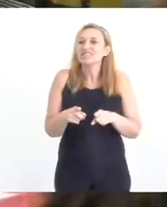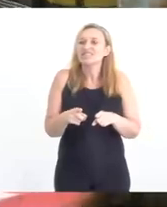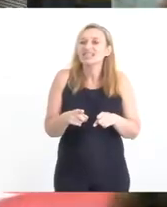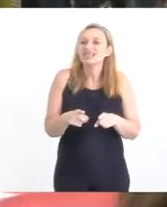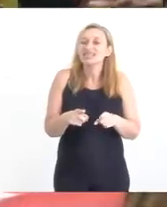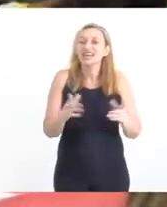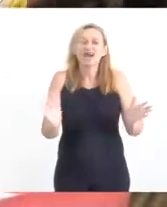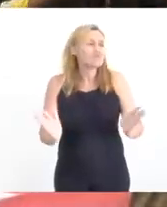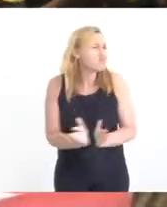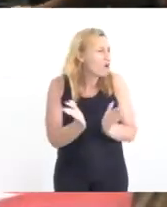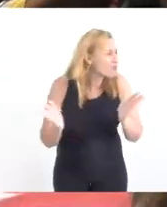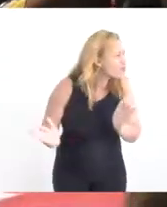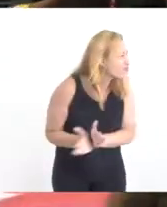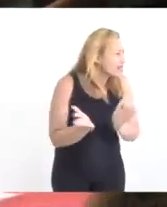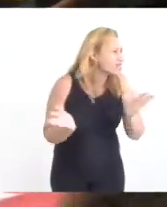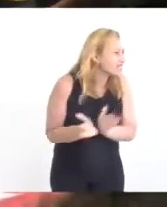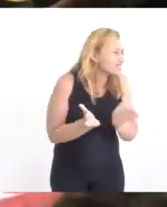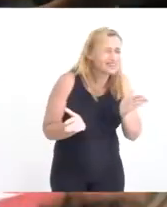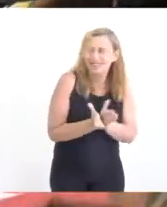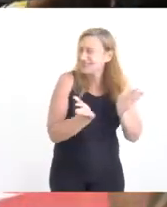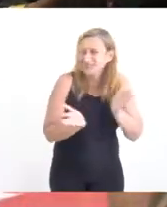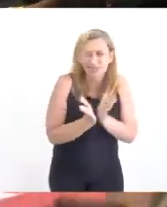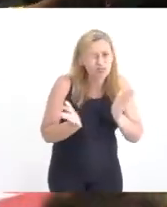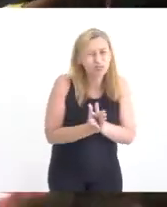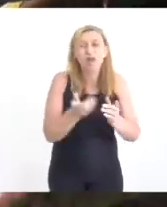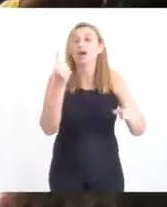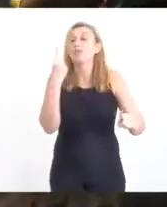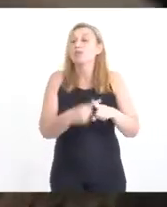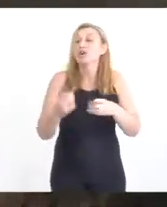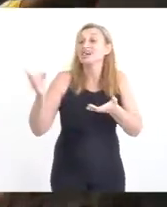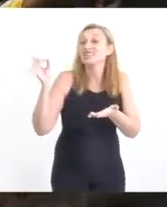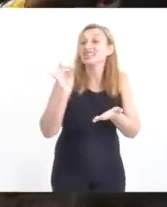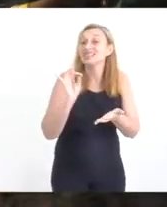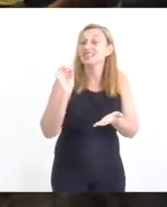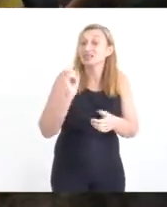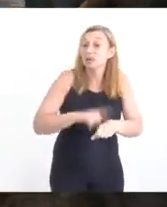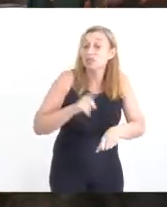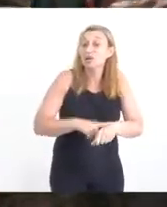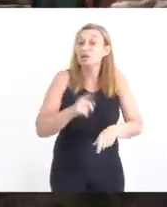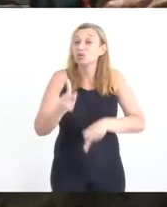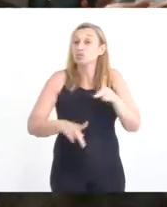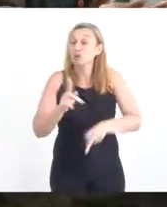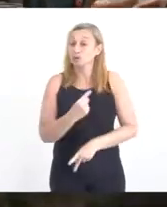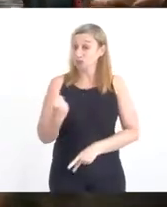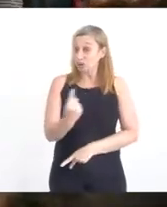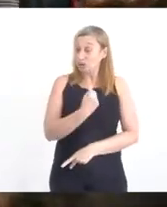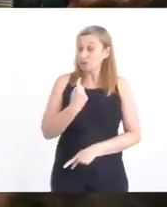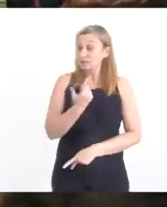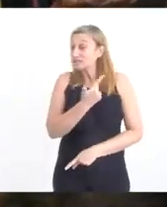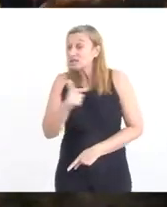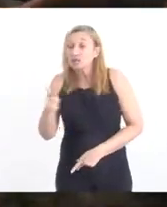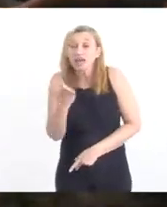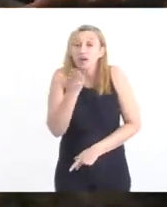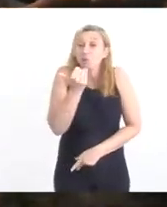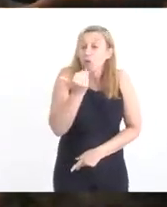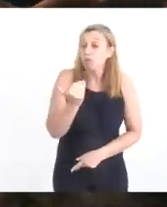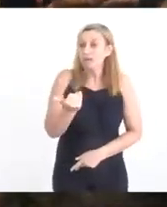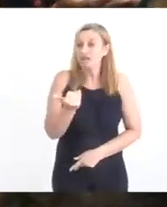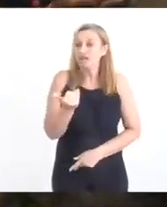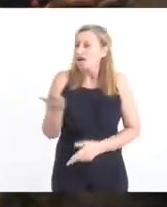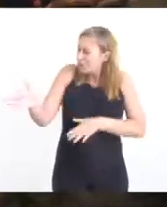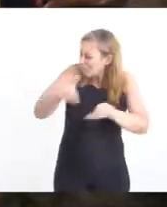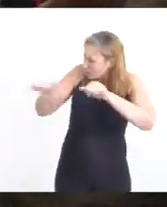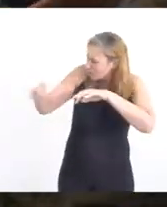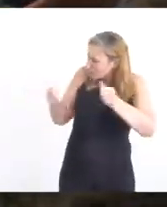à extrema pobreza porque nesse momento onde o nosso povo não tem o que comer